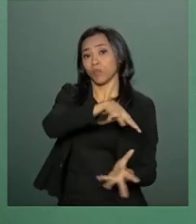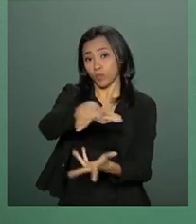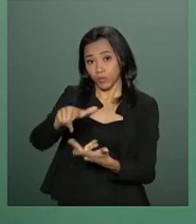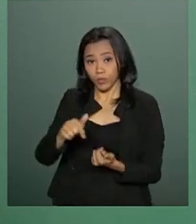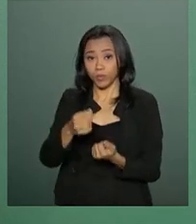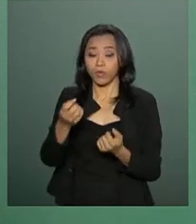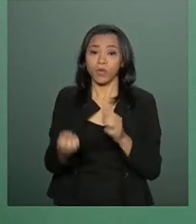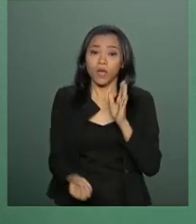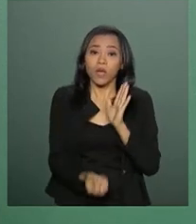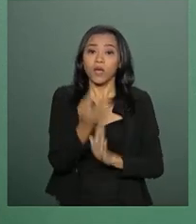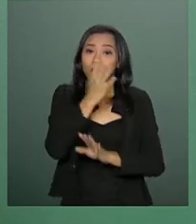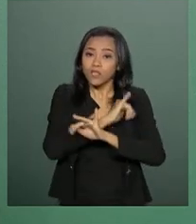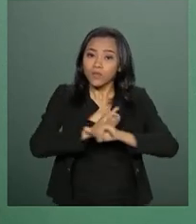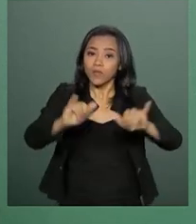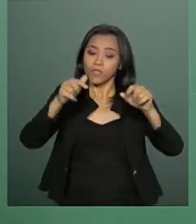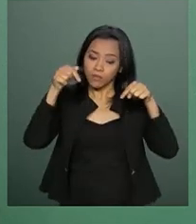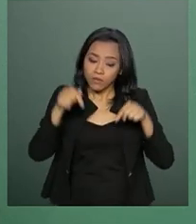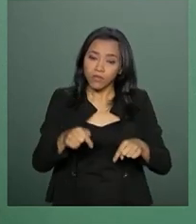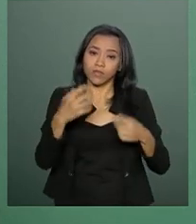produto